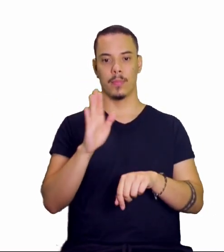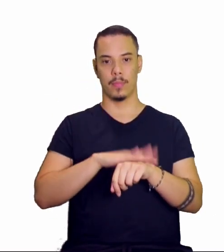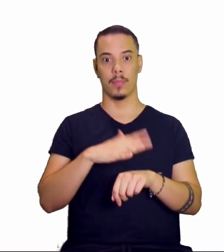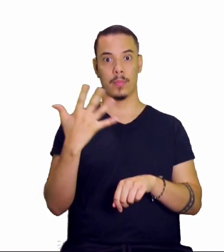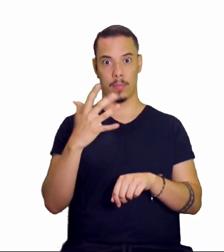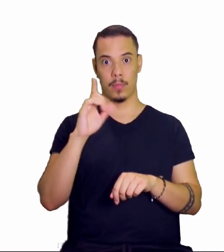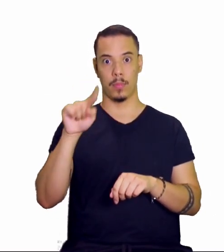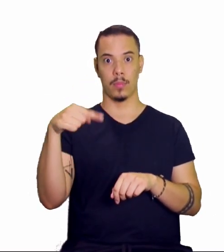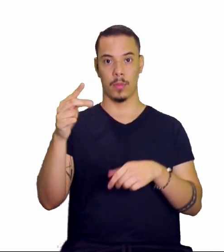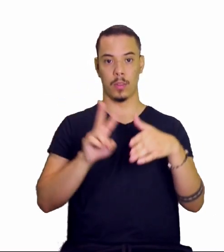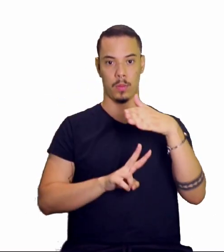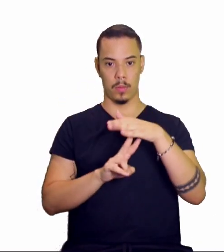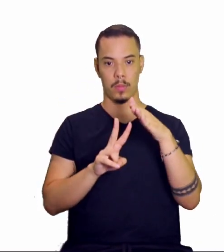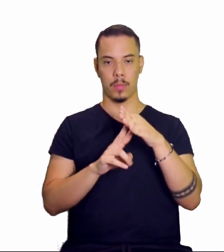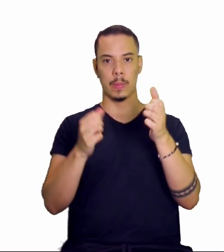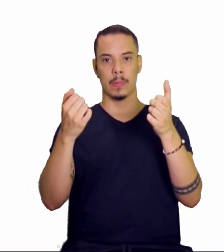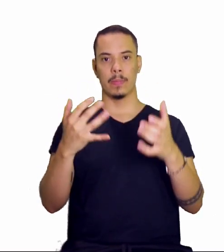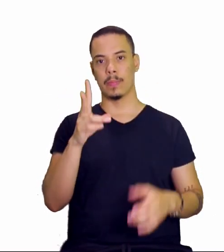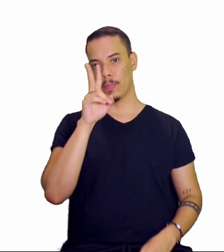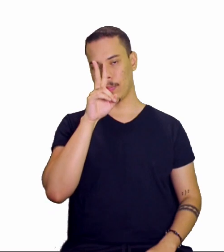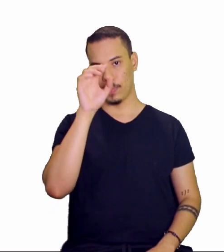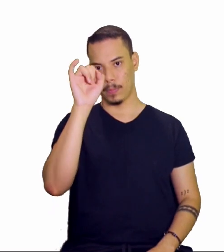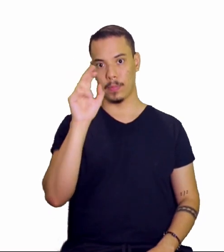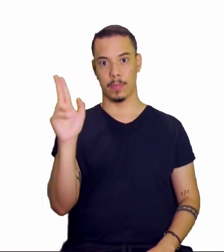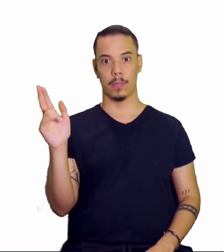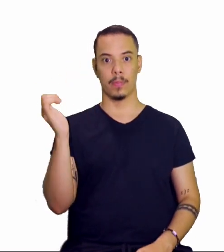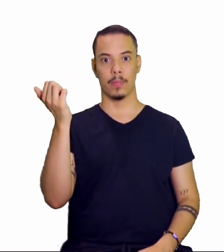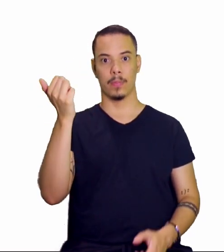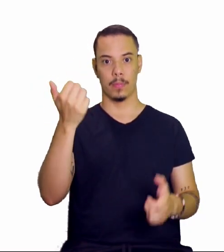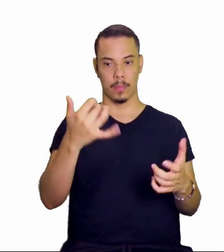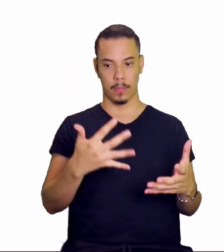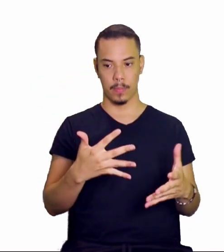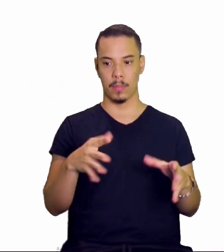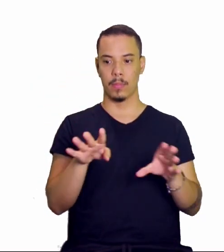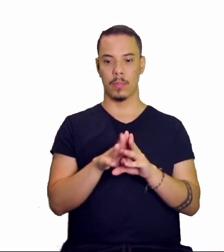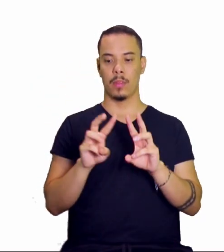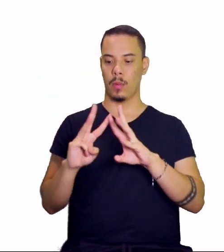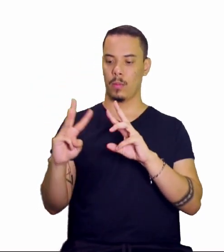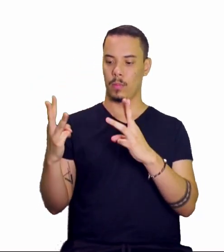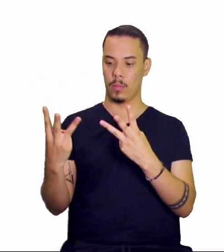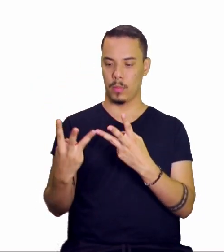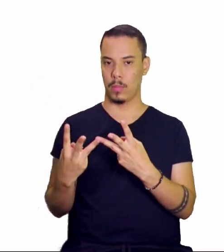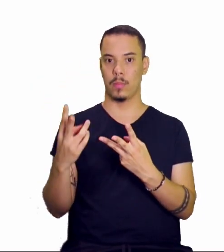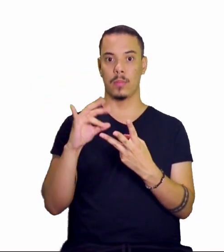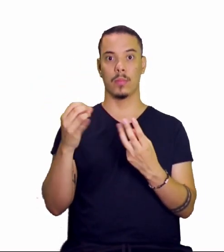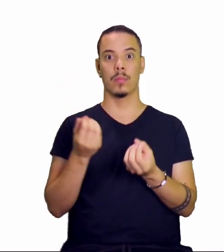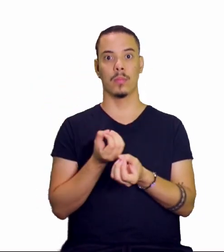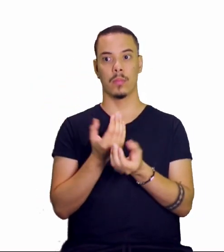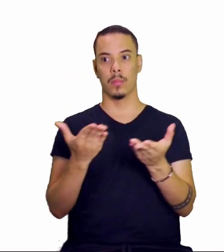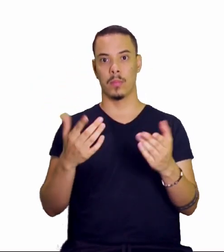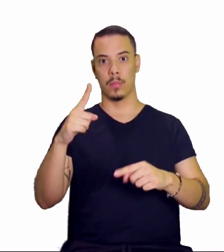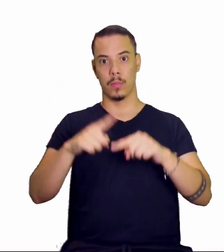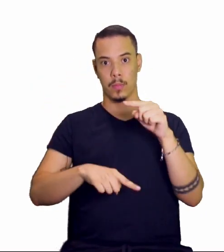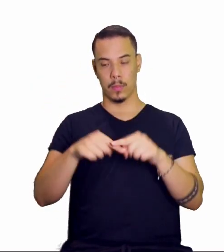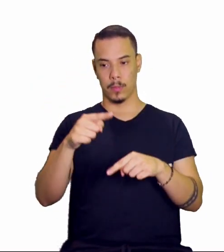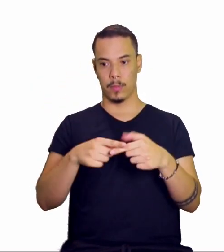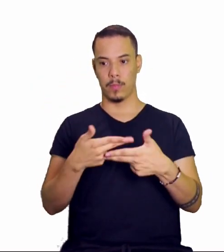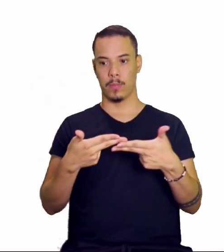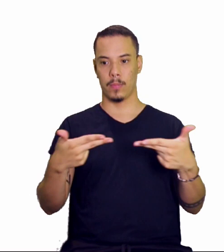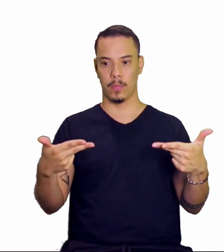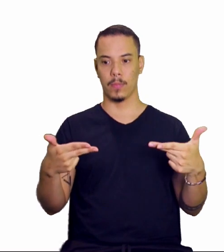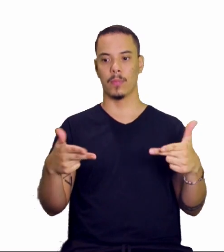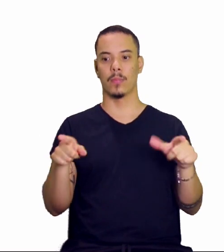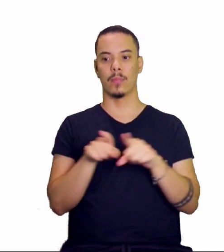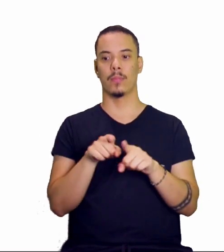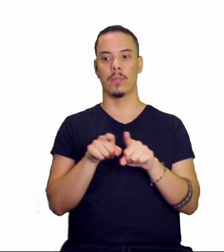próxima unidade, né? Que está relacionado ao que o professor falou, eu vou deslocar uma massa que vai produzir uma aceleração nesse objeto, né? E